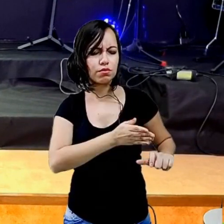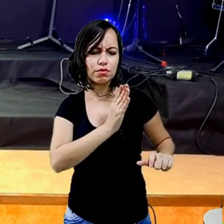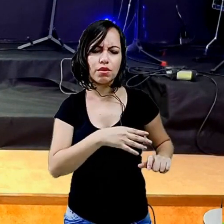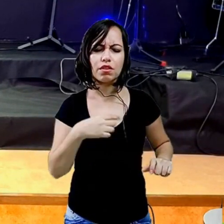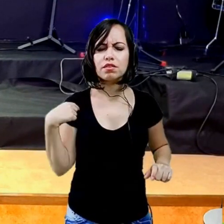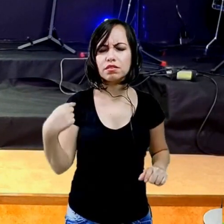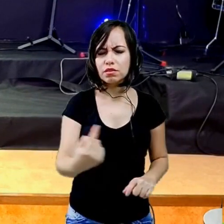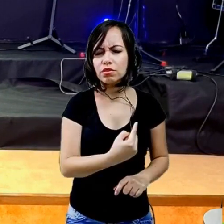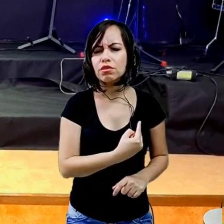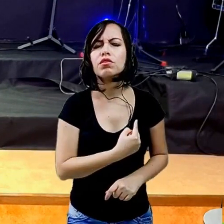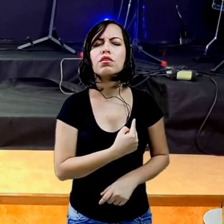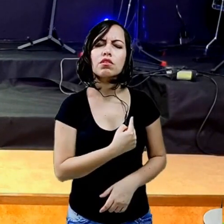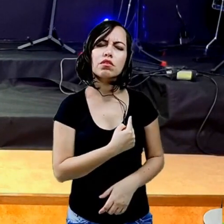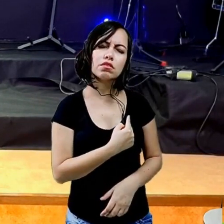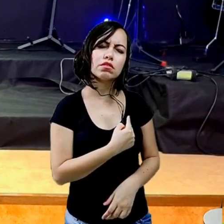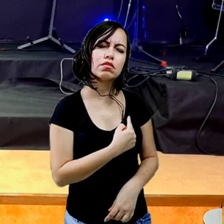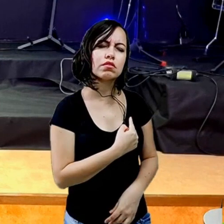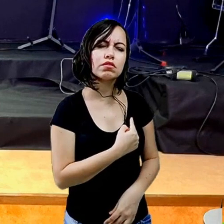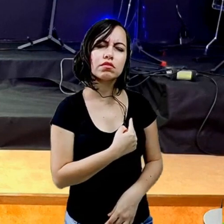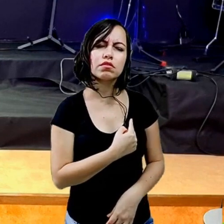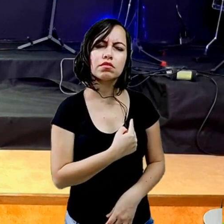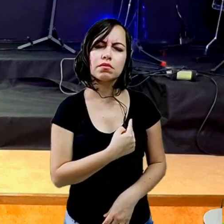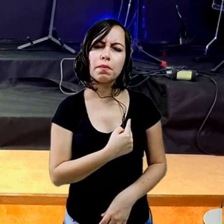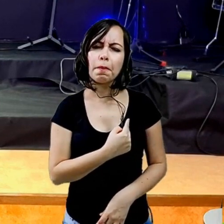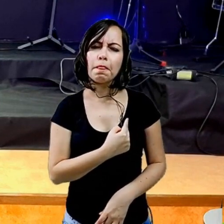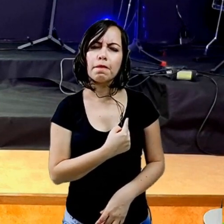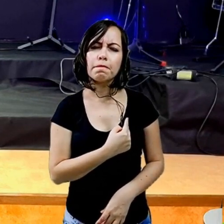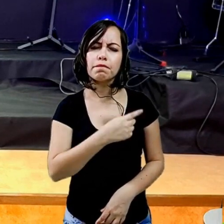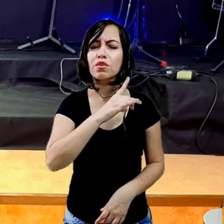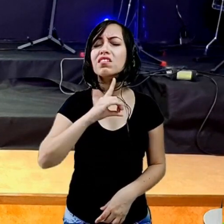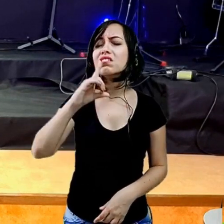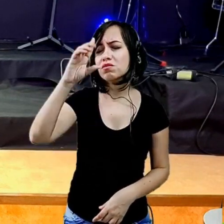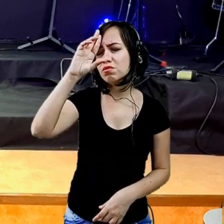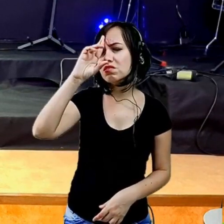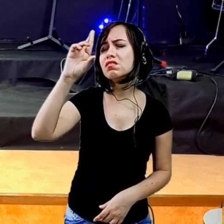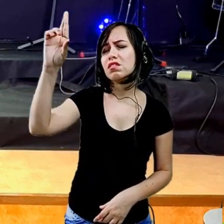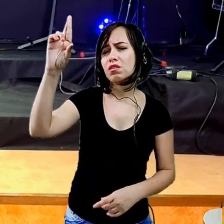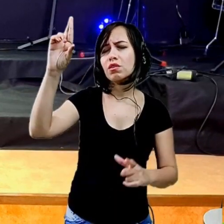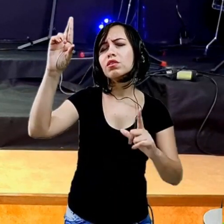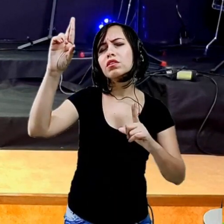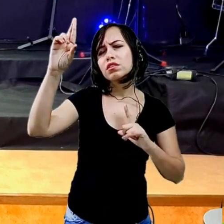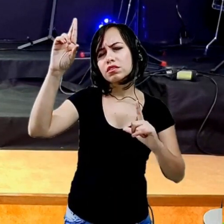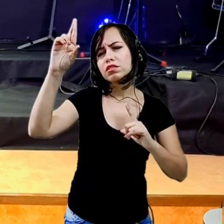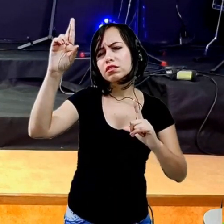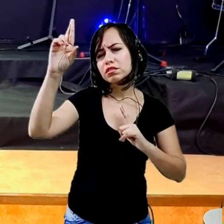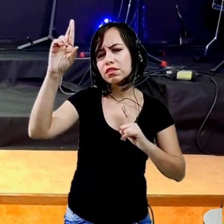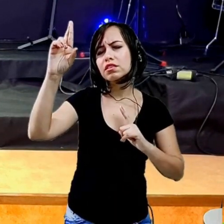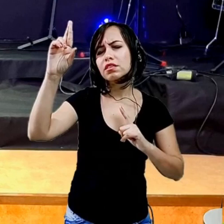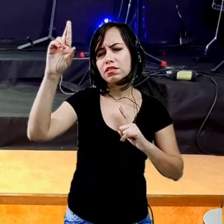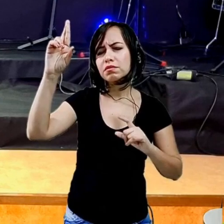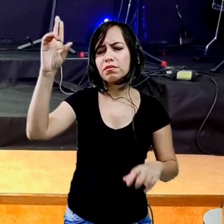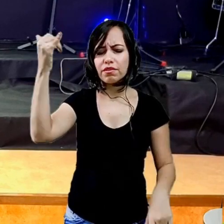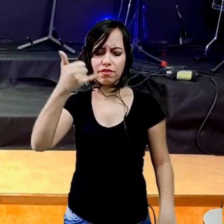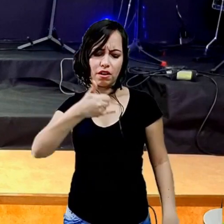corações para aplicar a sua palavra, o que Deus, o que o Senhor tem a falar ao meu e